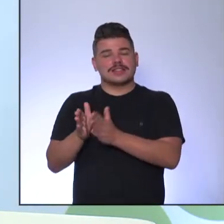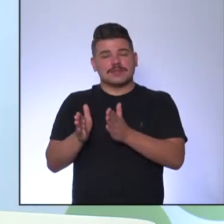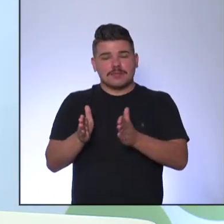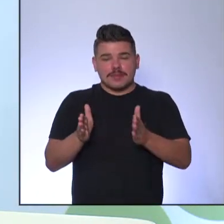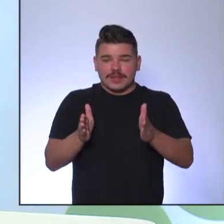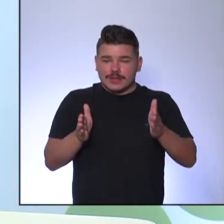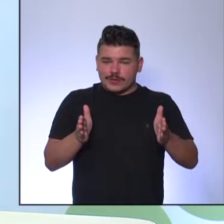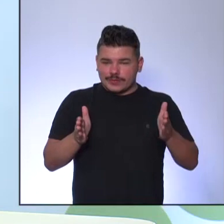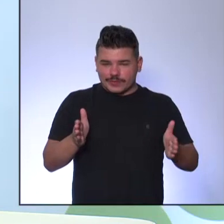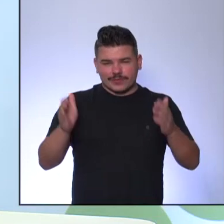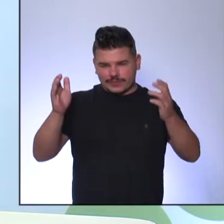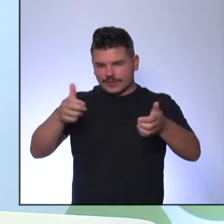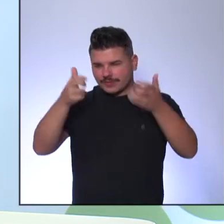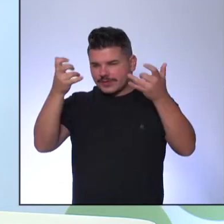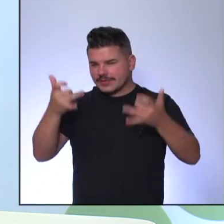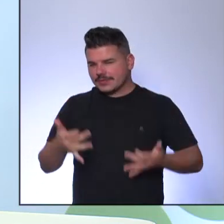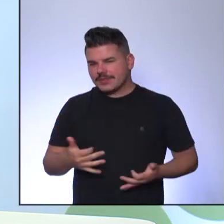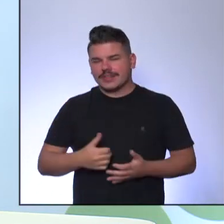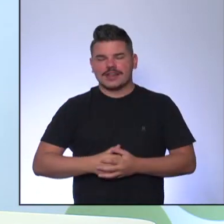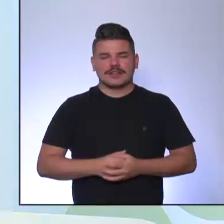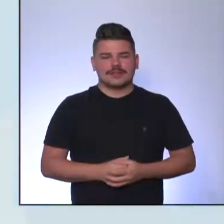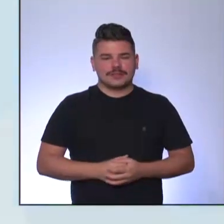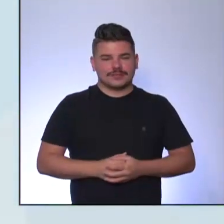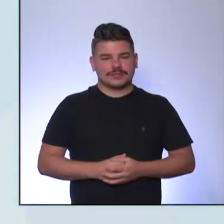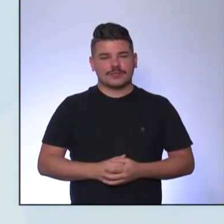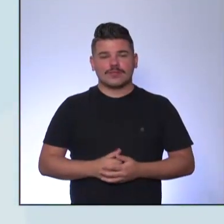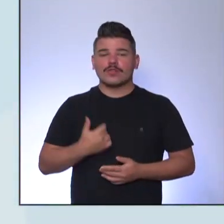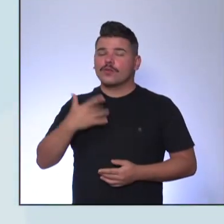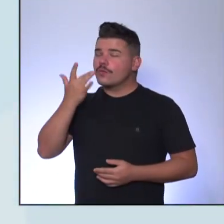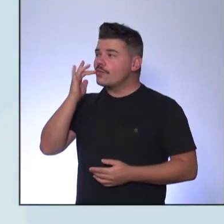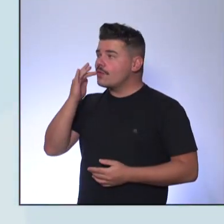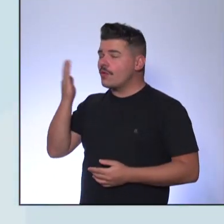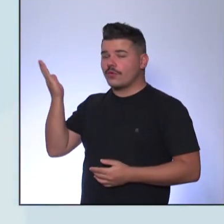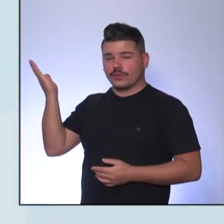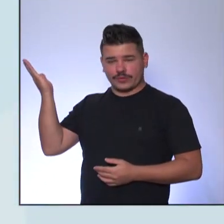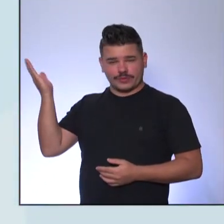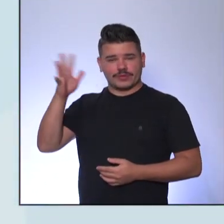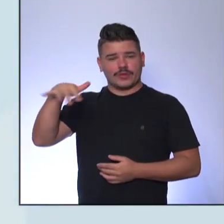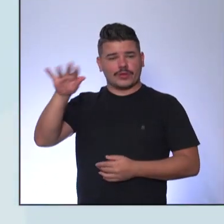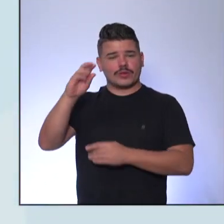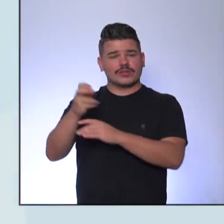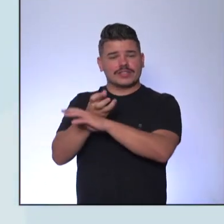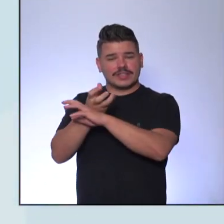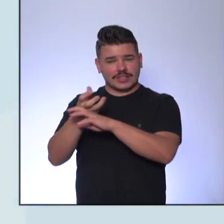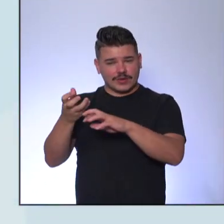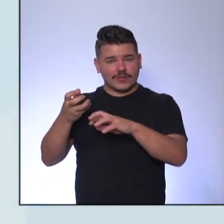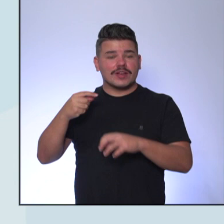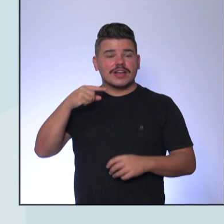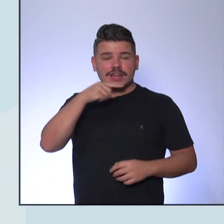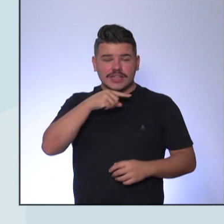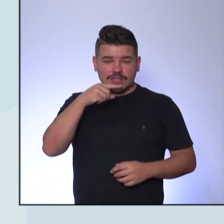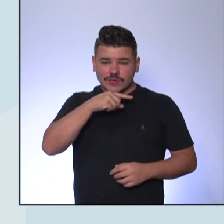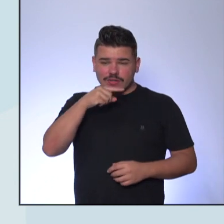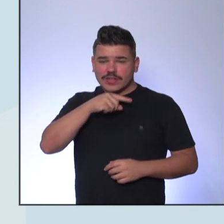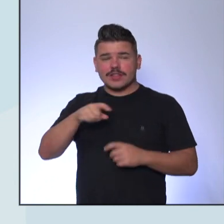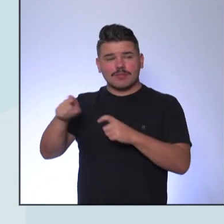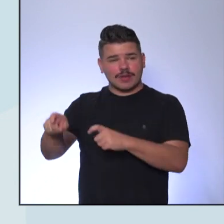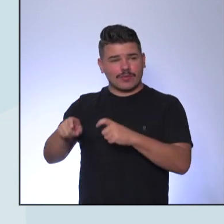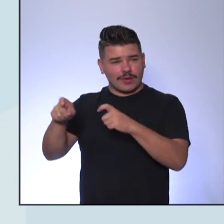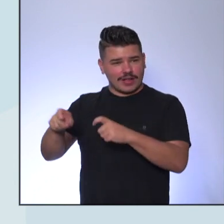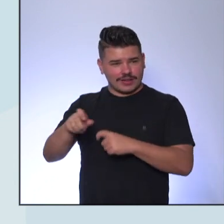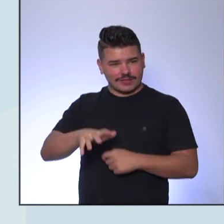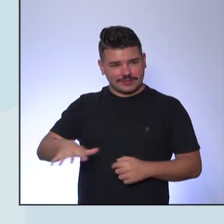lá. Nós temos aí o ouro, drogas do sertão, cana-de-açúcar e pecuária.